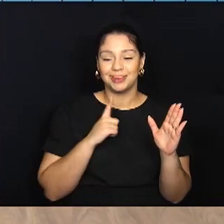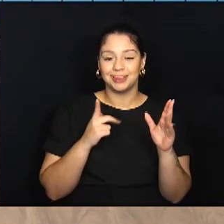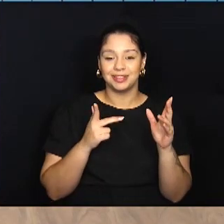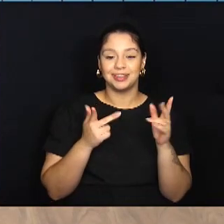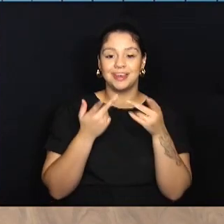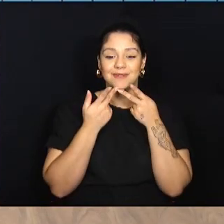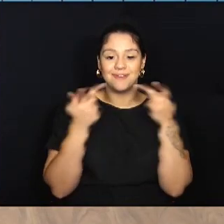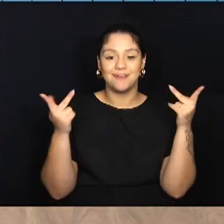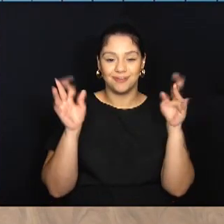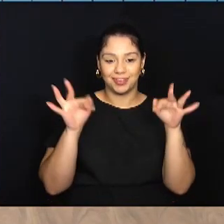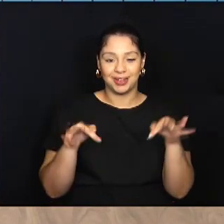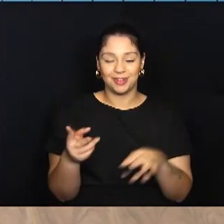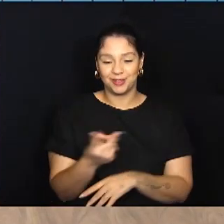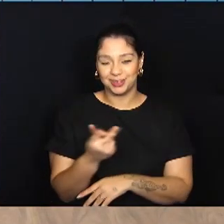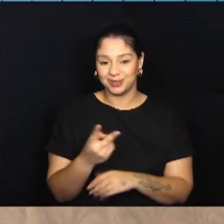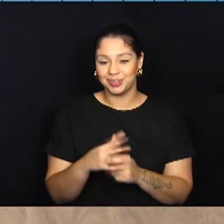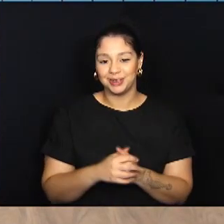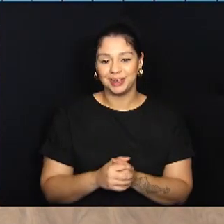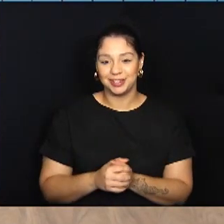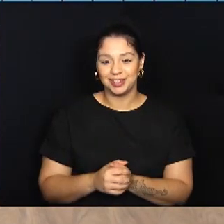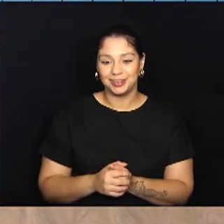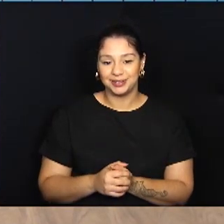finais de vocês.